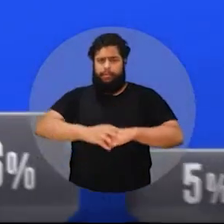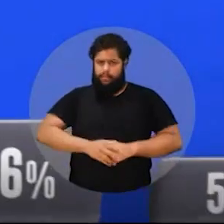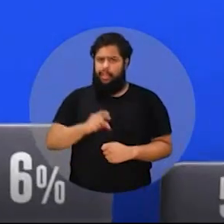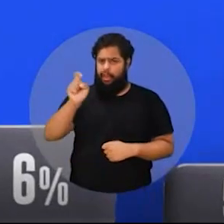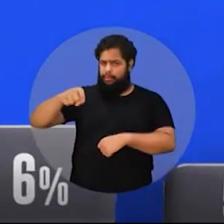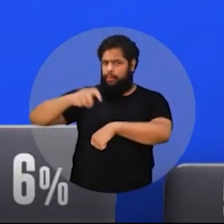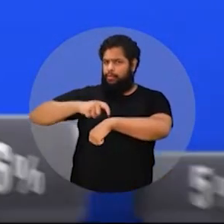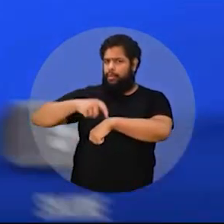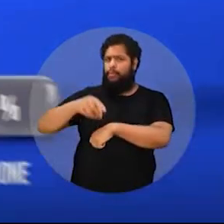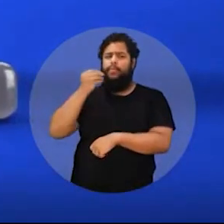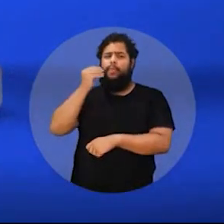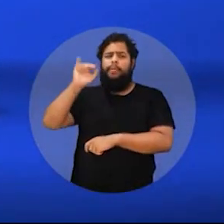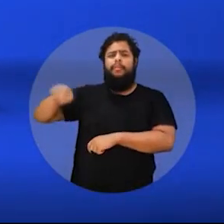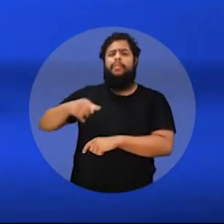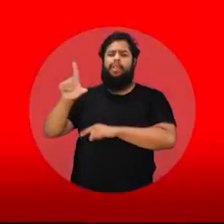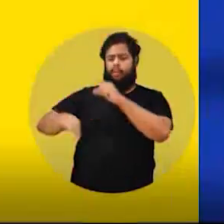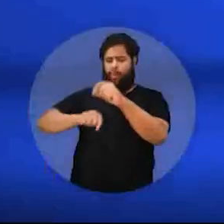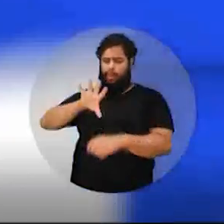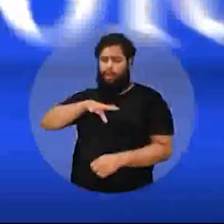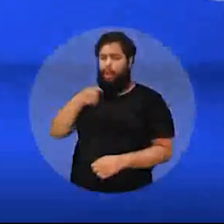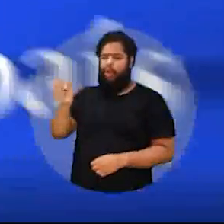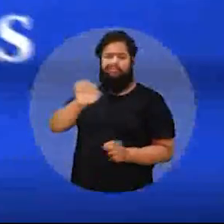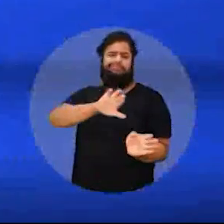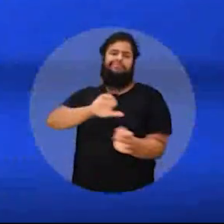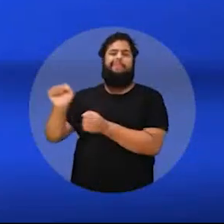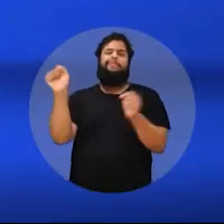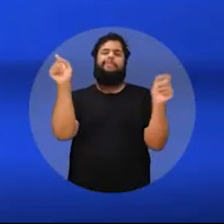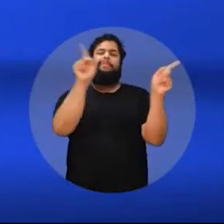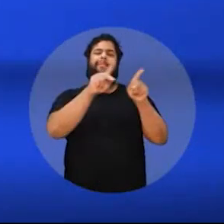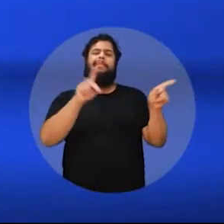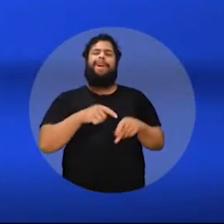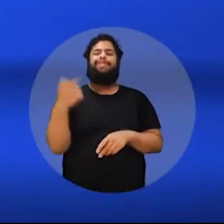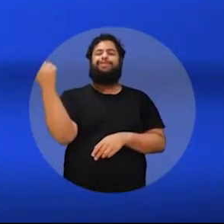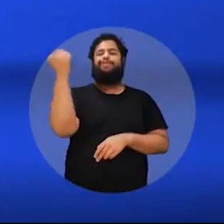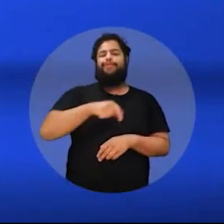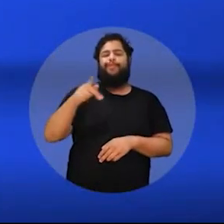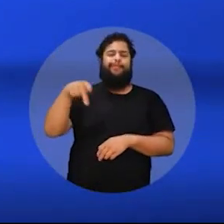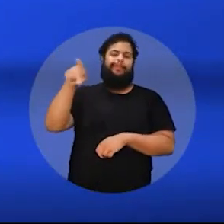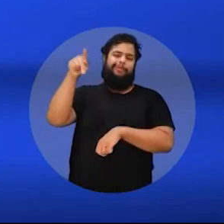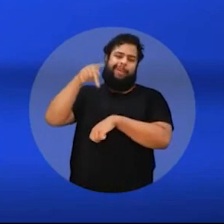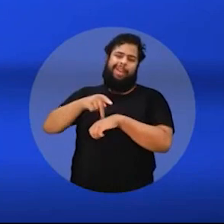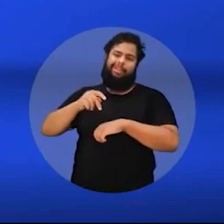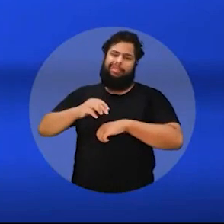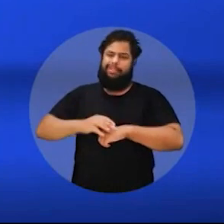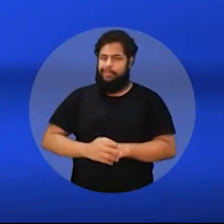ser decidida. É a chance de acabar de vez com o clima de ódio e trazer a paz